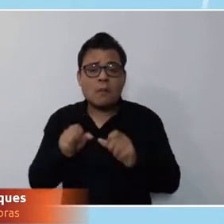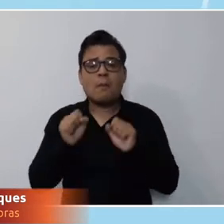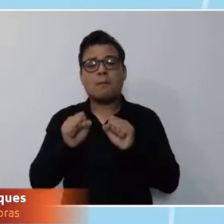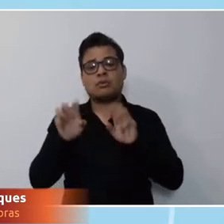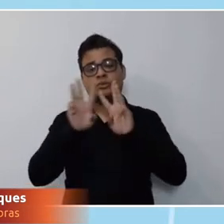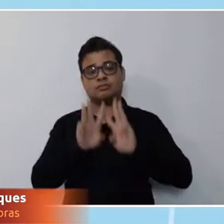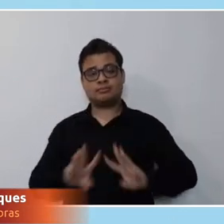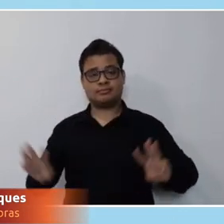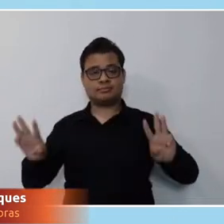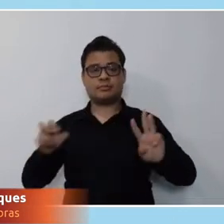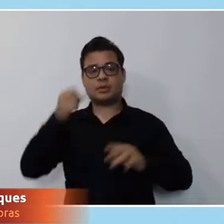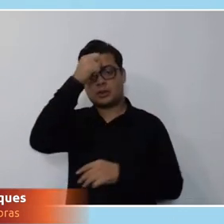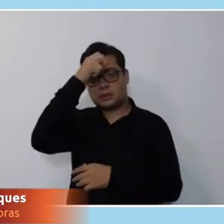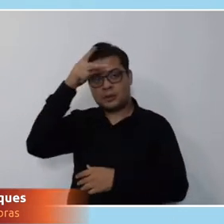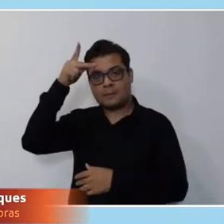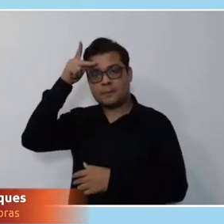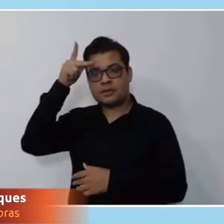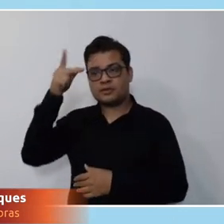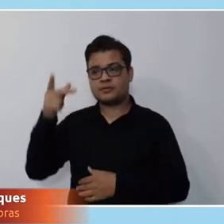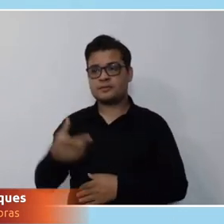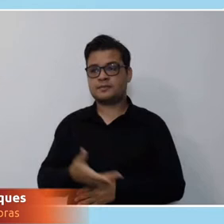prefeitura,